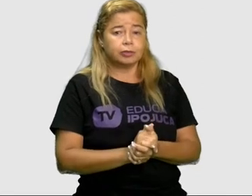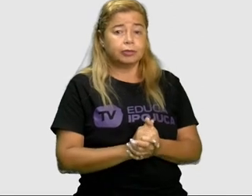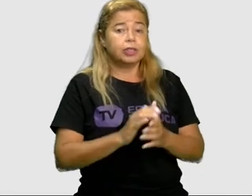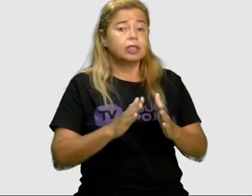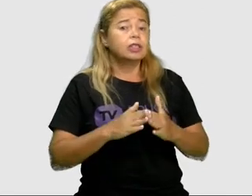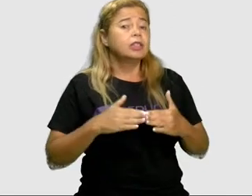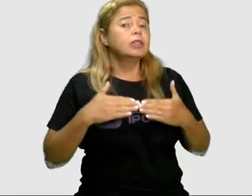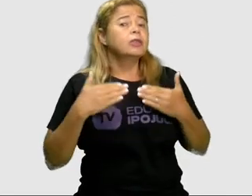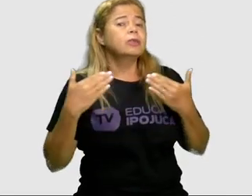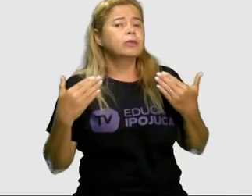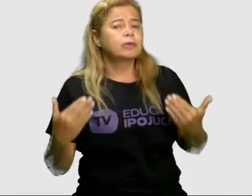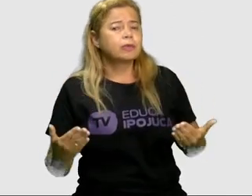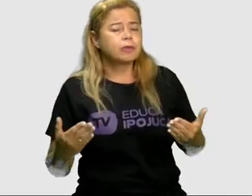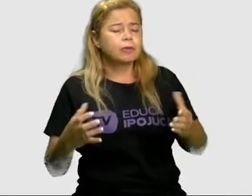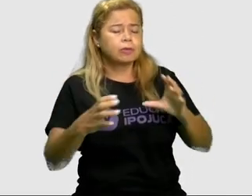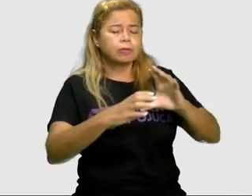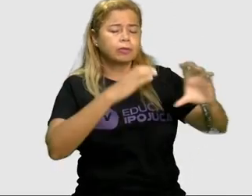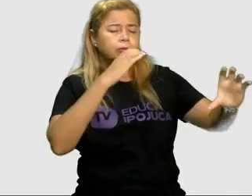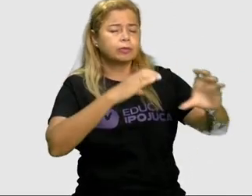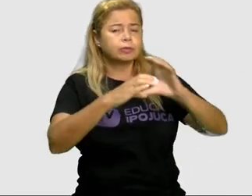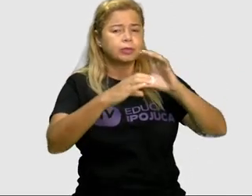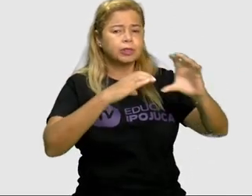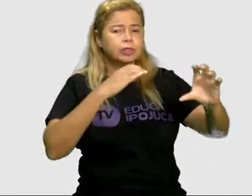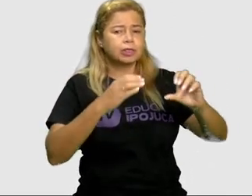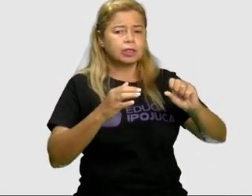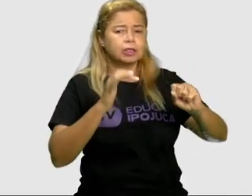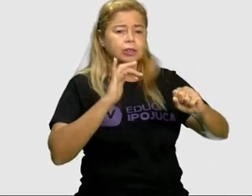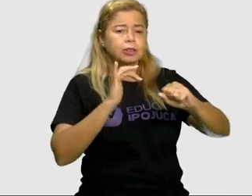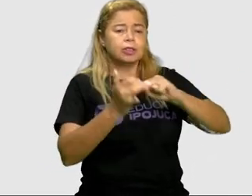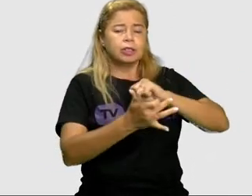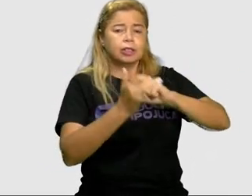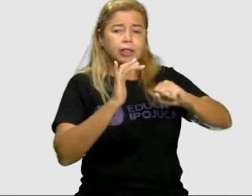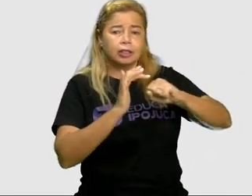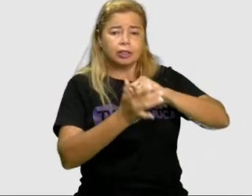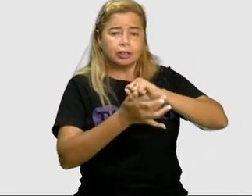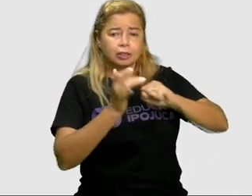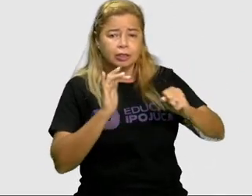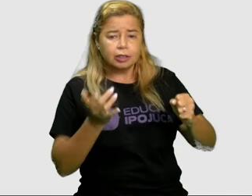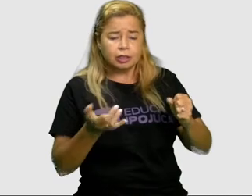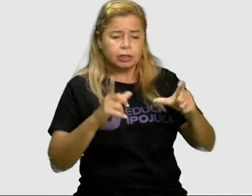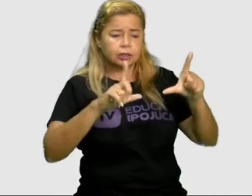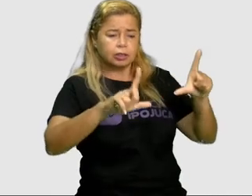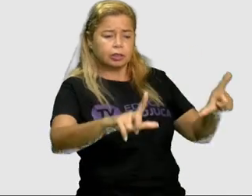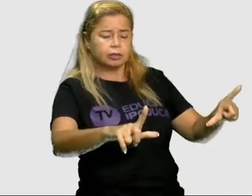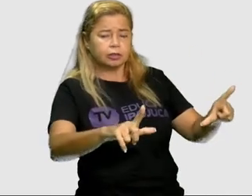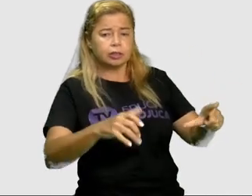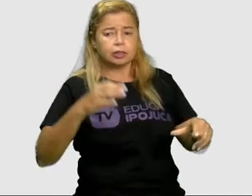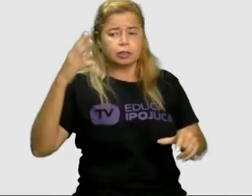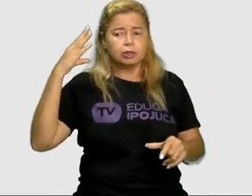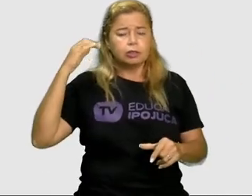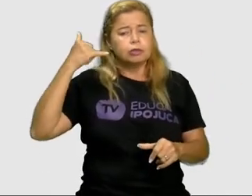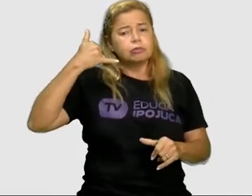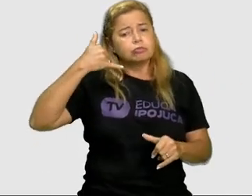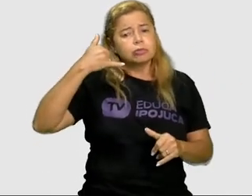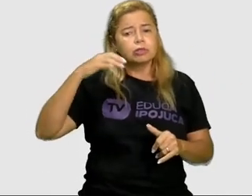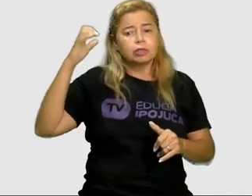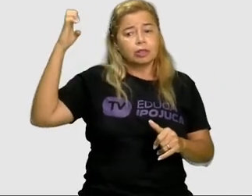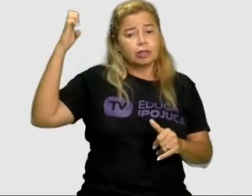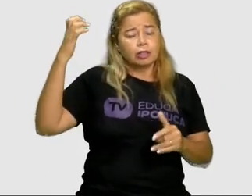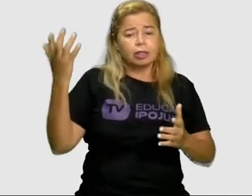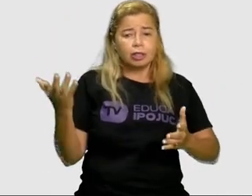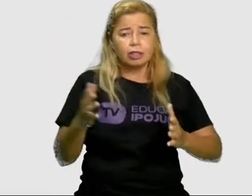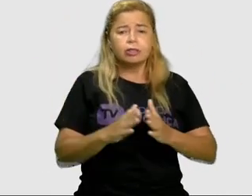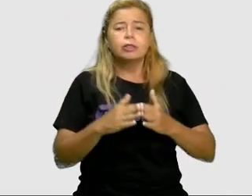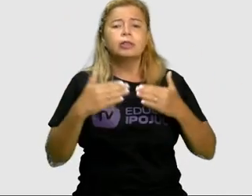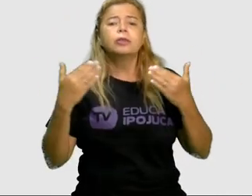um meio de comunicação foi divulgada a notícia da escrita do livro